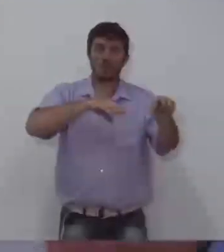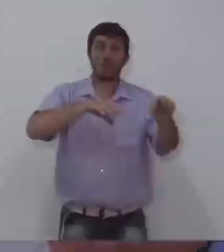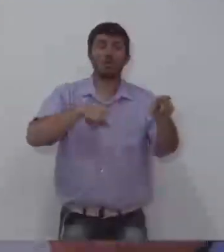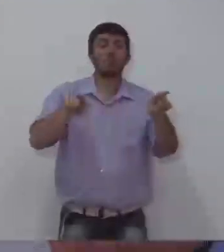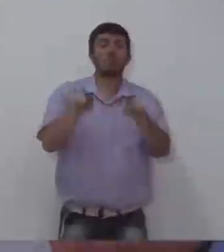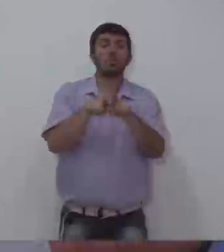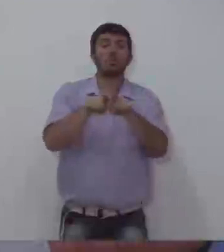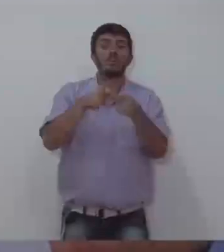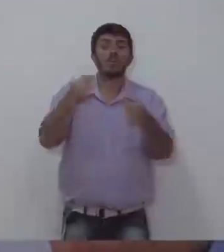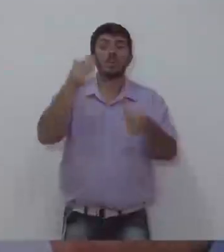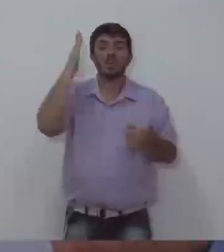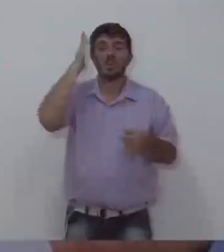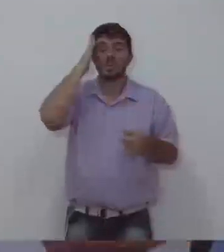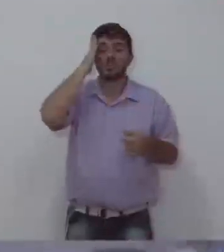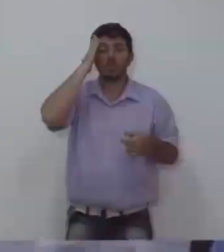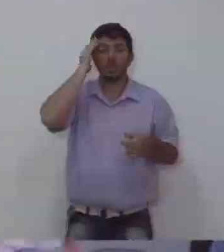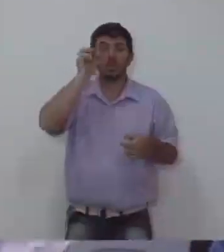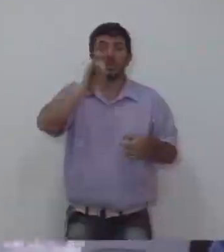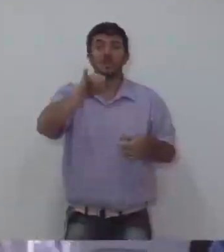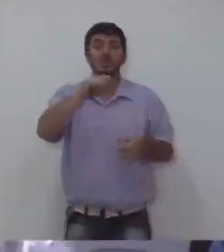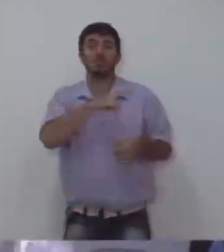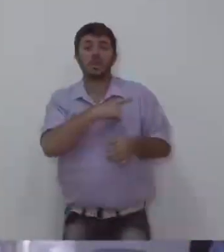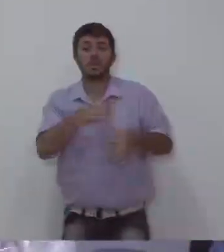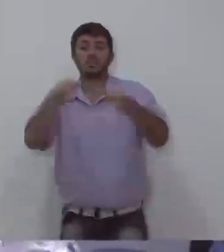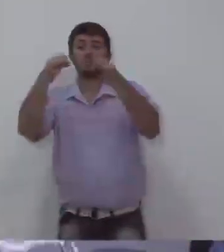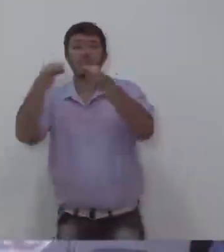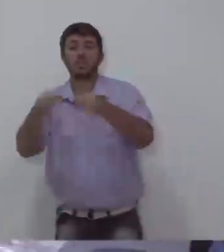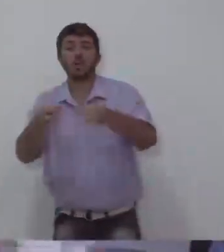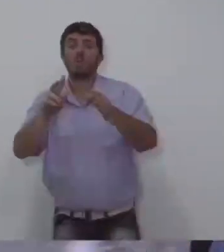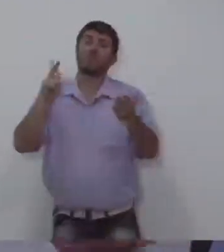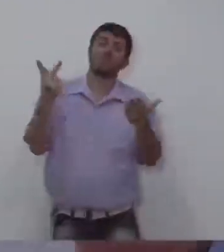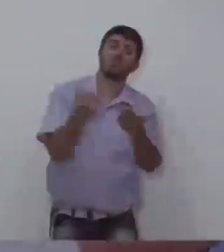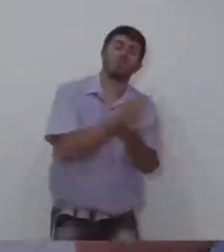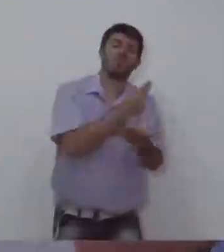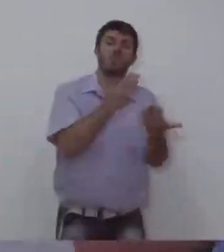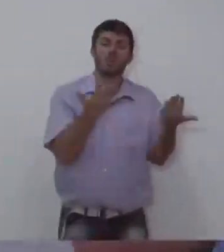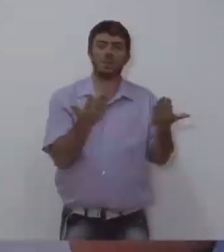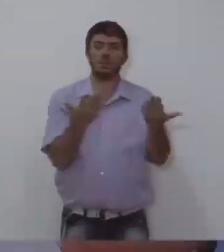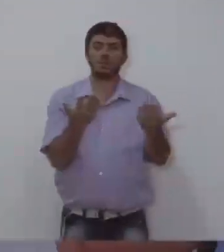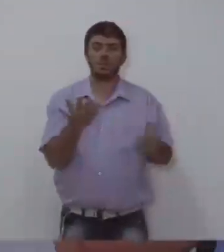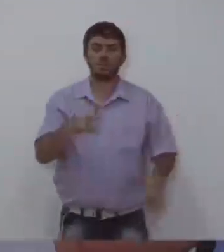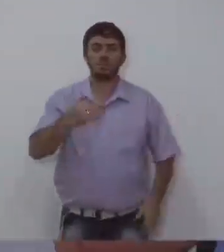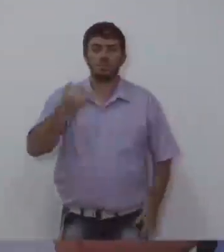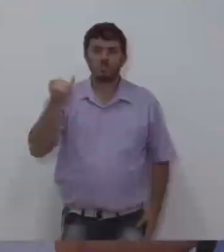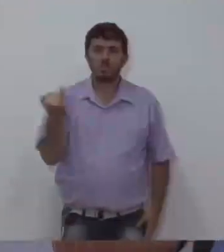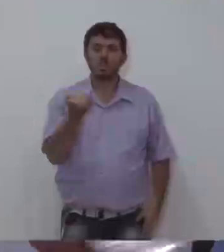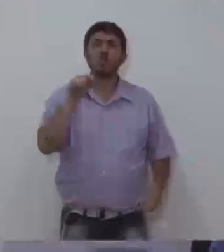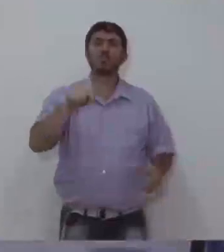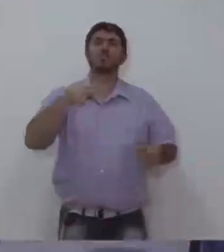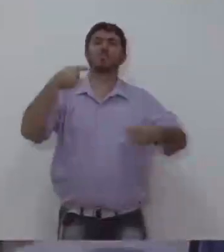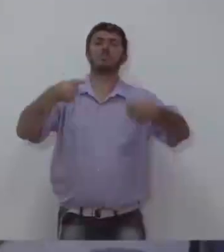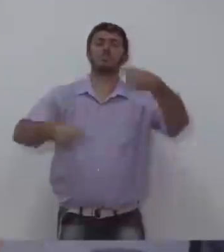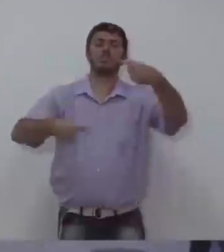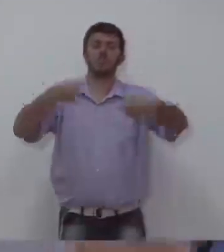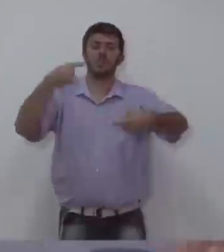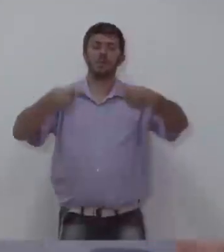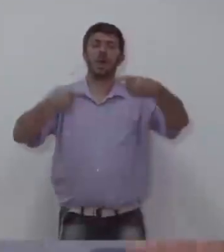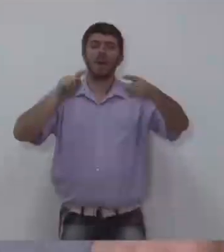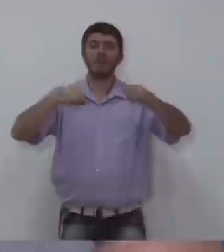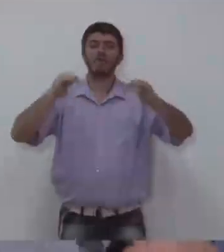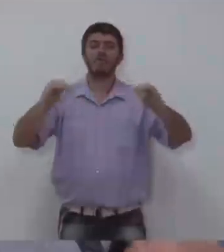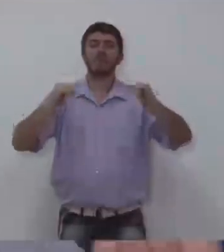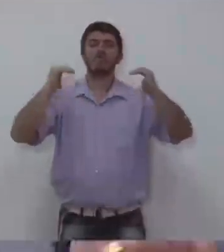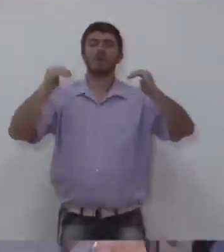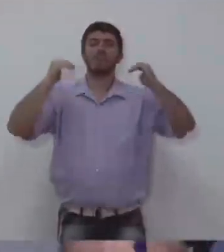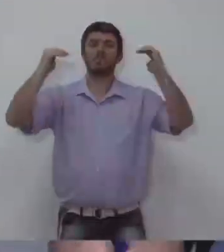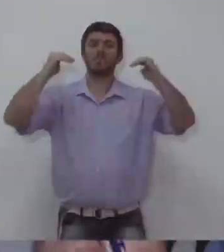que realmente se propôs ou que realmente aconteceu. Eu acho que isso é importante. E, mais uma vez, a discussão, ela gera o nosso crescimento,